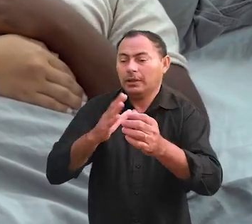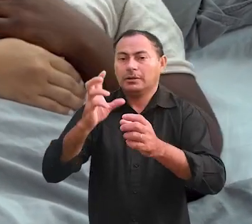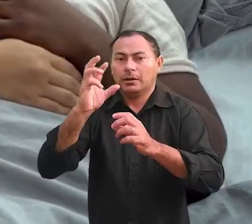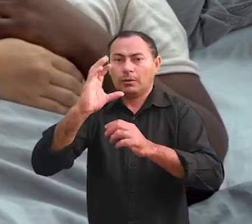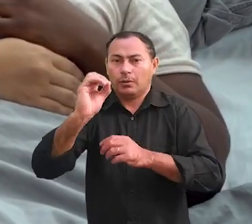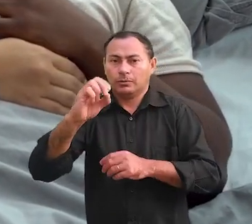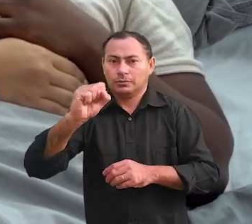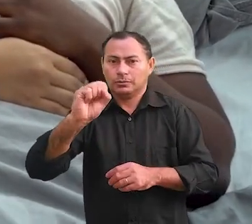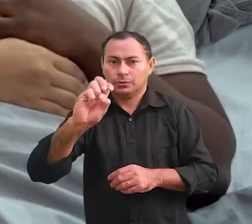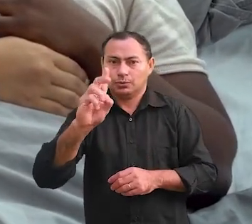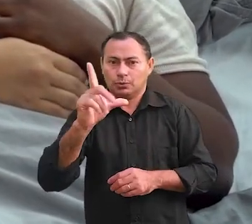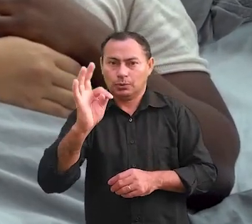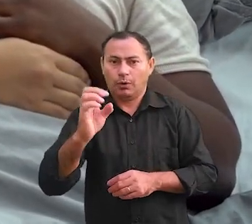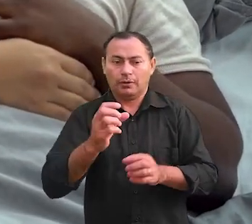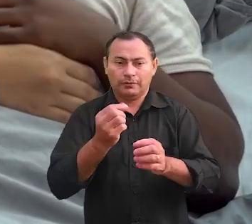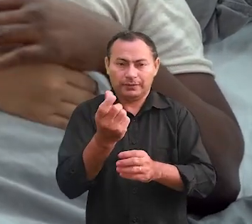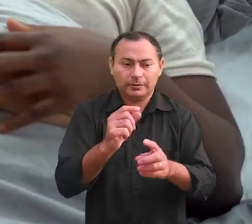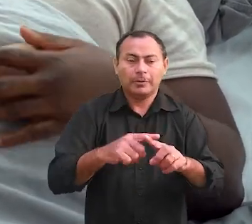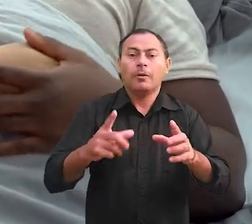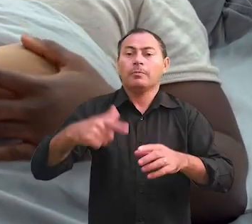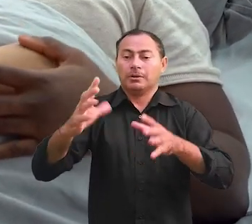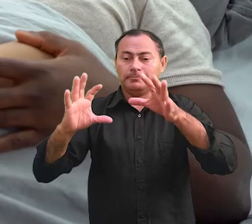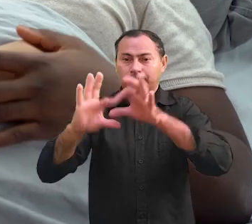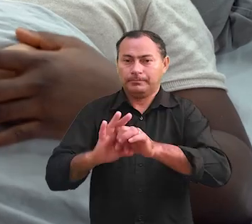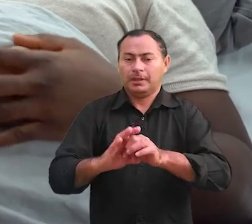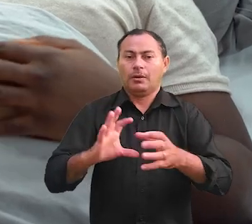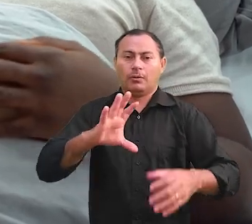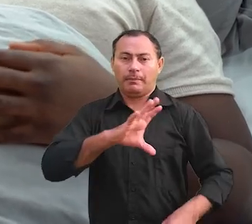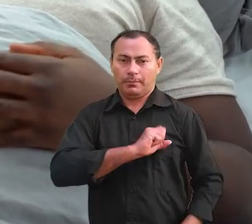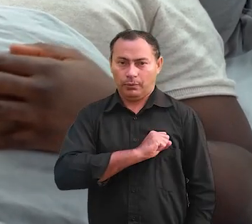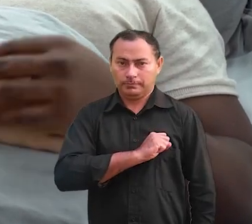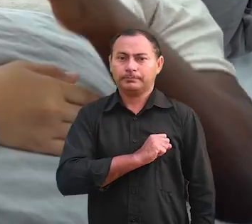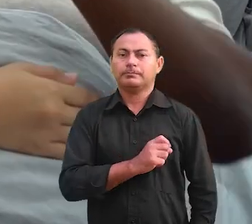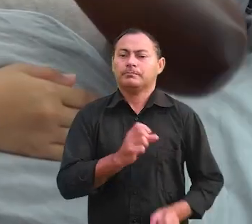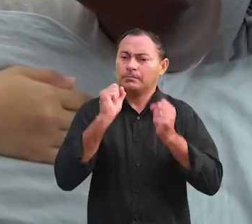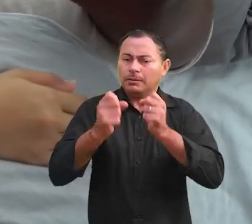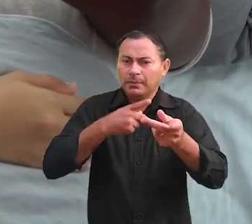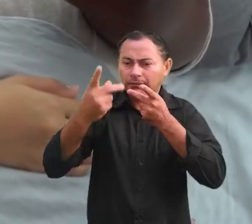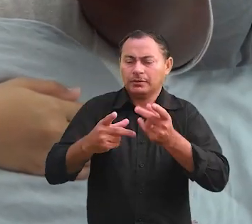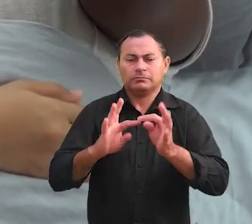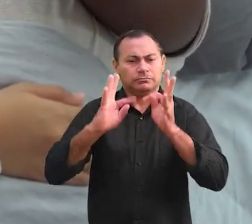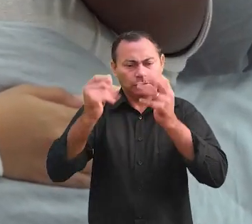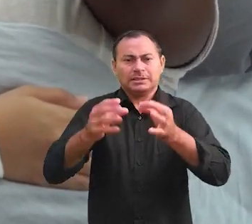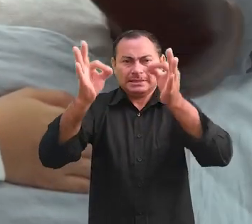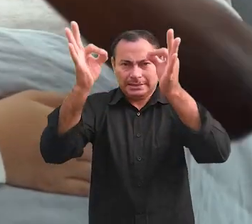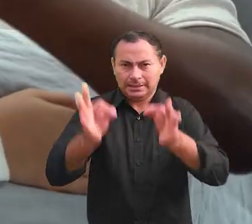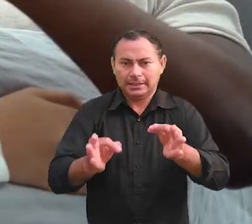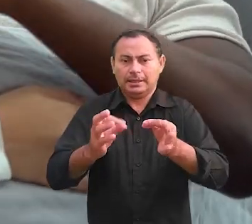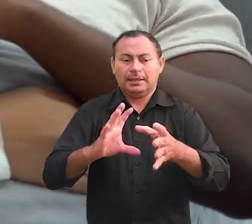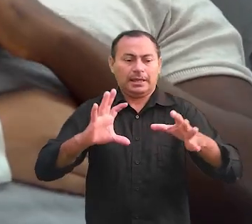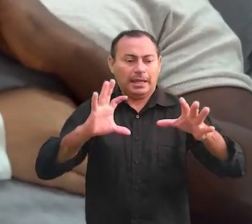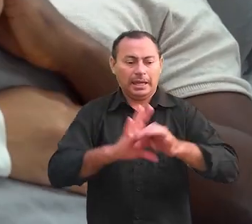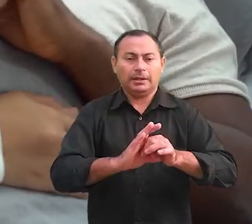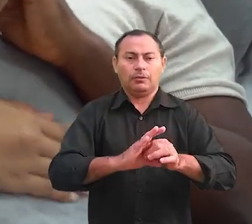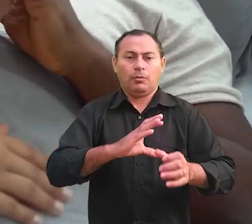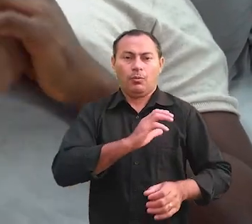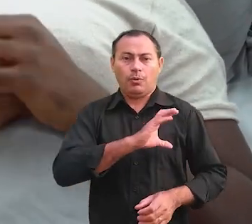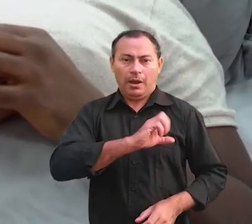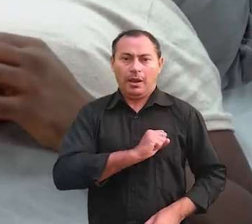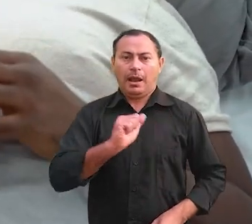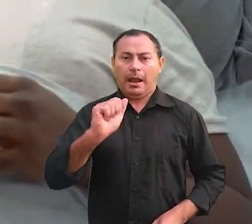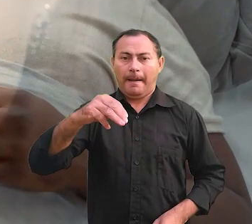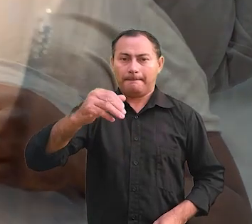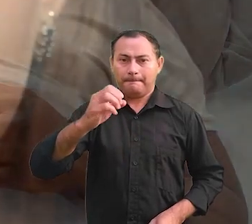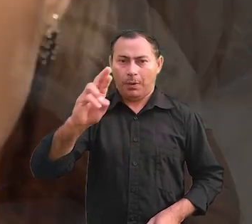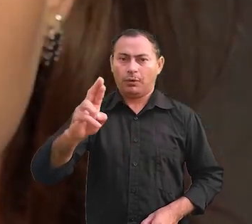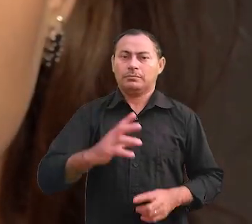ouvirá de qualquer consultor financeiro o próximo ano da unidade e ao amor podemos dizer com toda a certeza que esse Elo